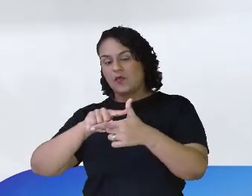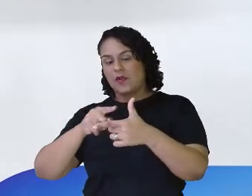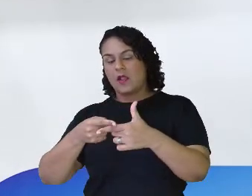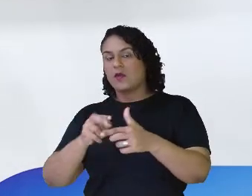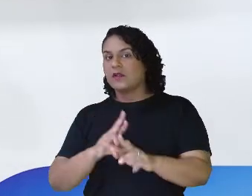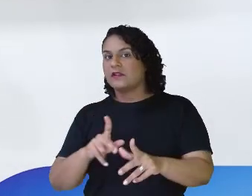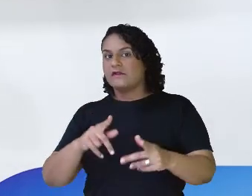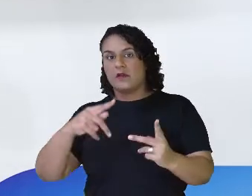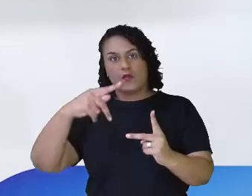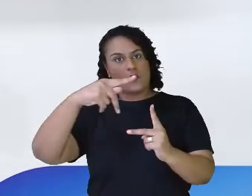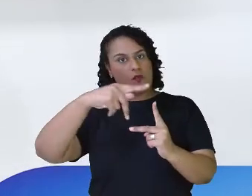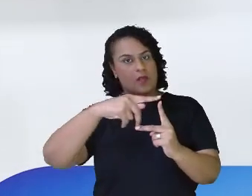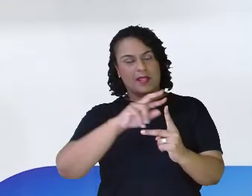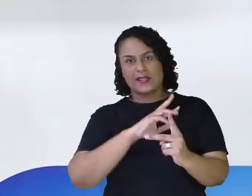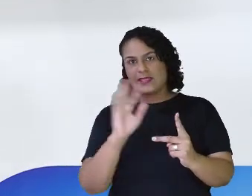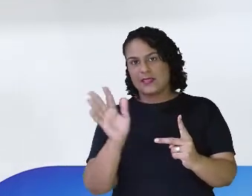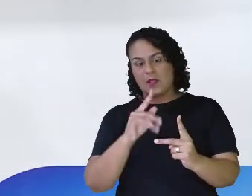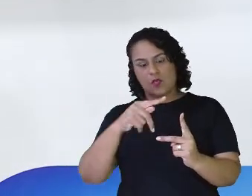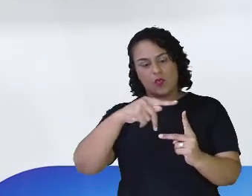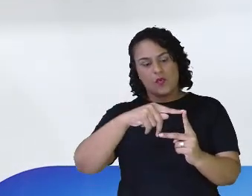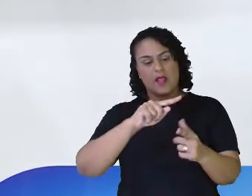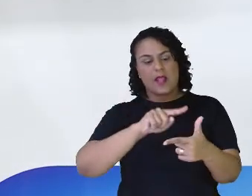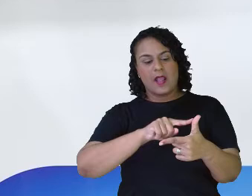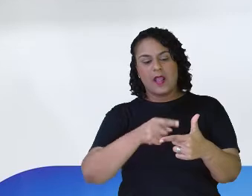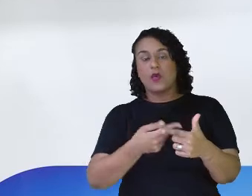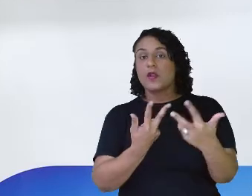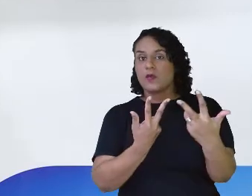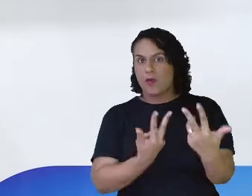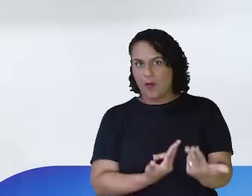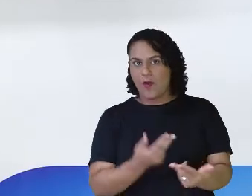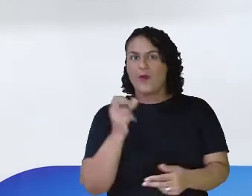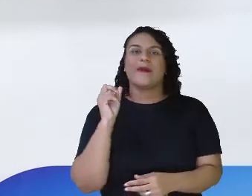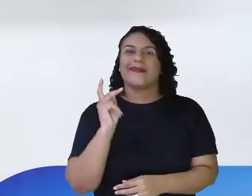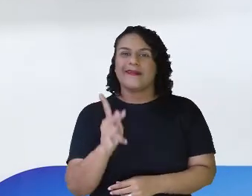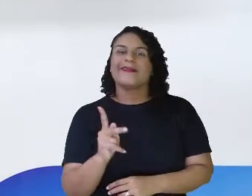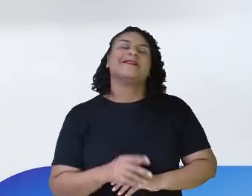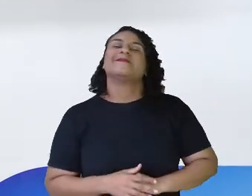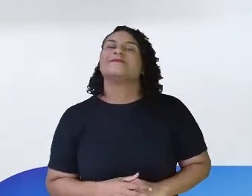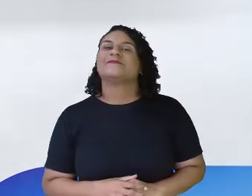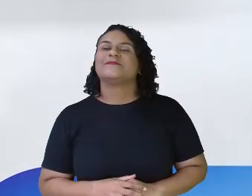No quadrado, não. Os ângulos, eles são iguais, beleza?